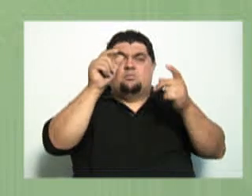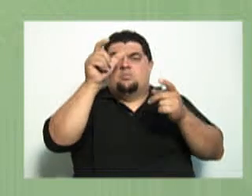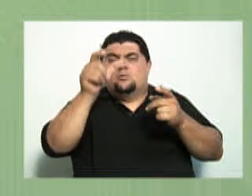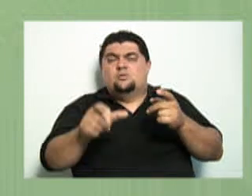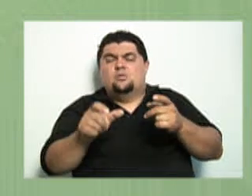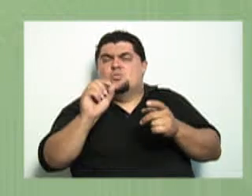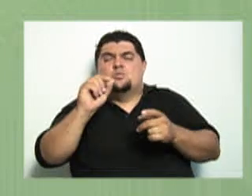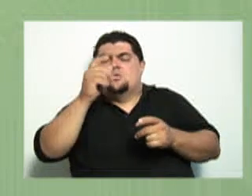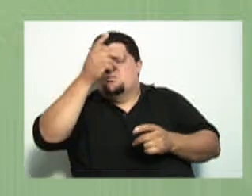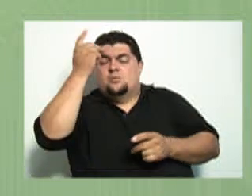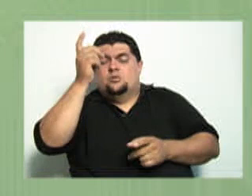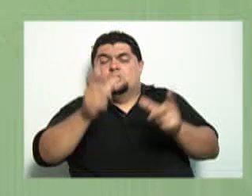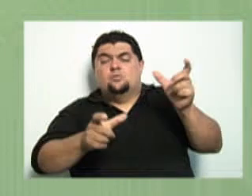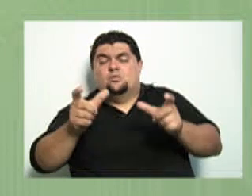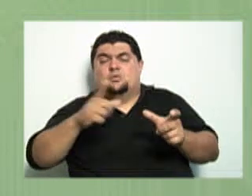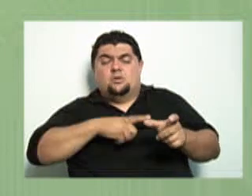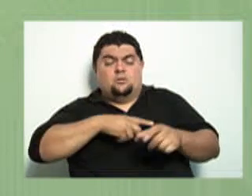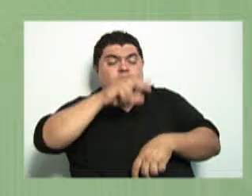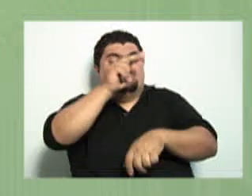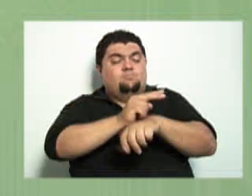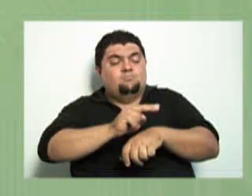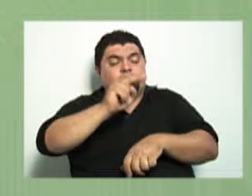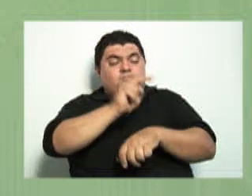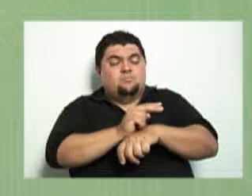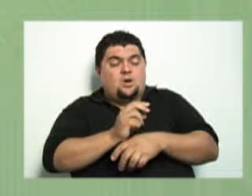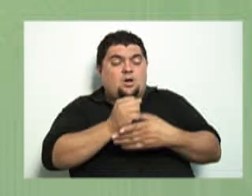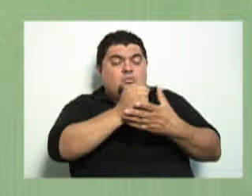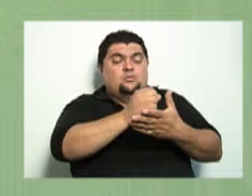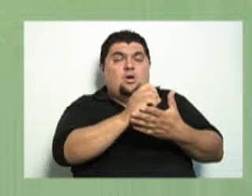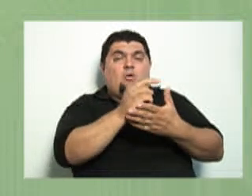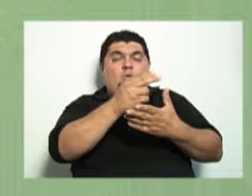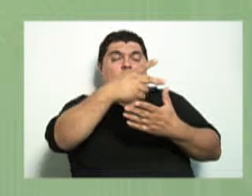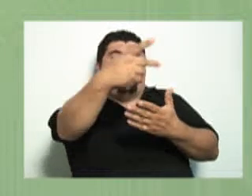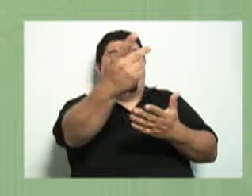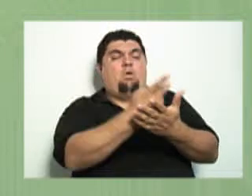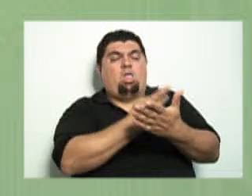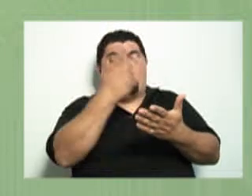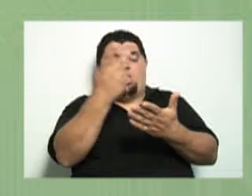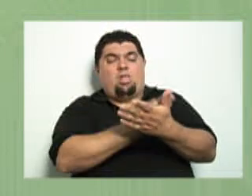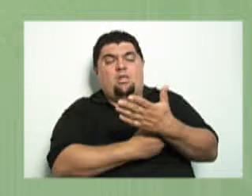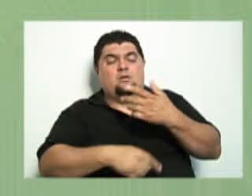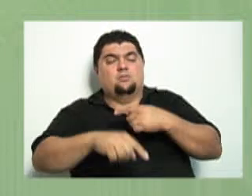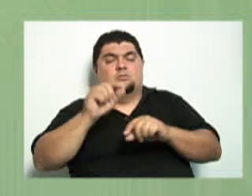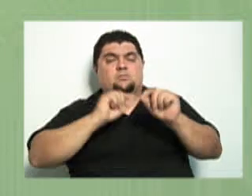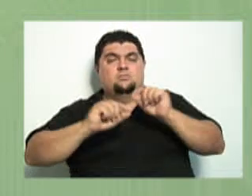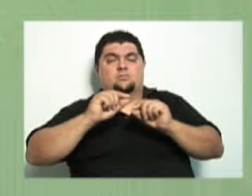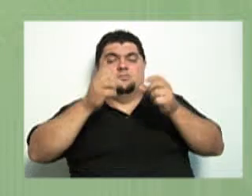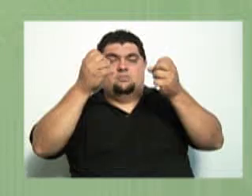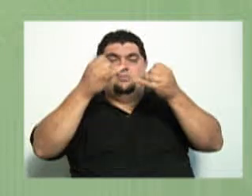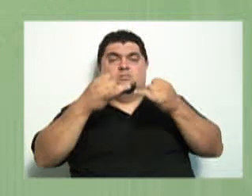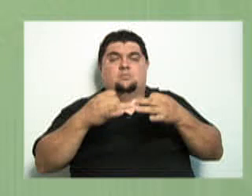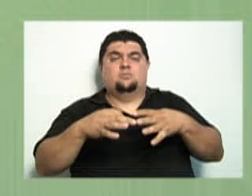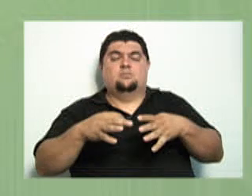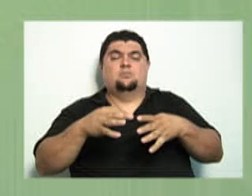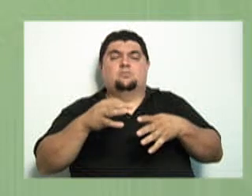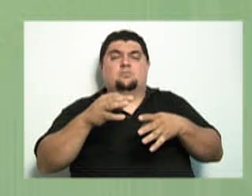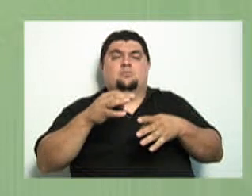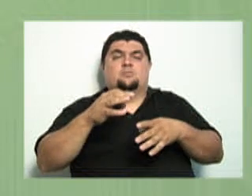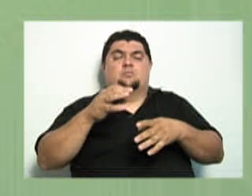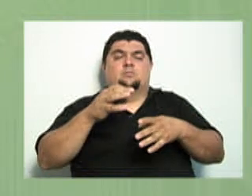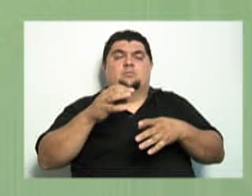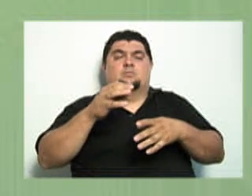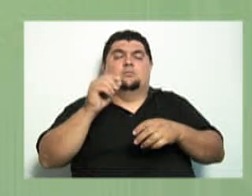o ser humano está fazendo para conservar ou destruir o meio ambiente? Para debater a questão ambiental, é